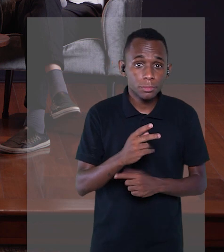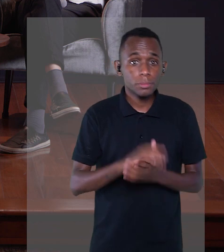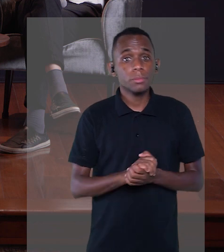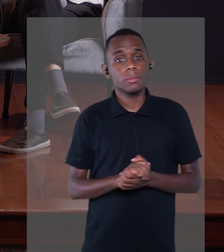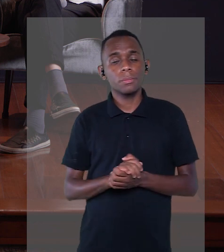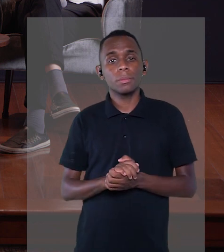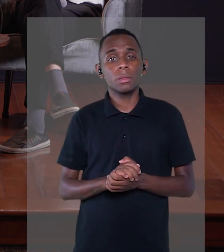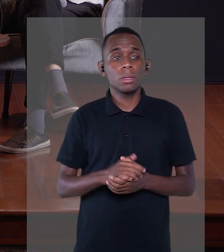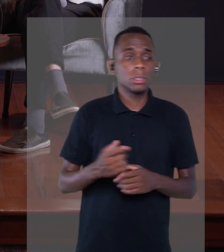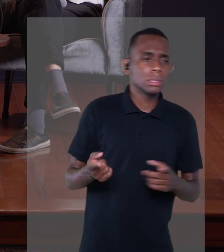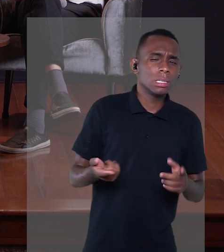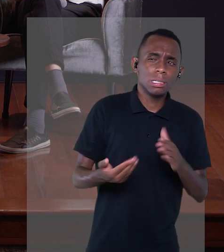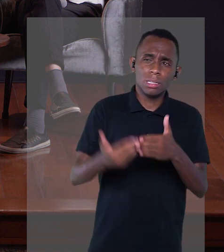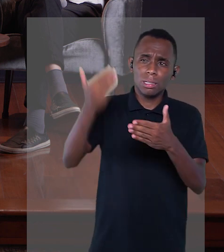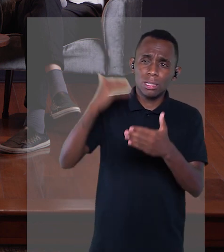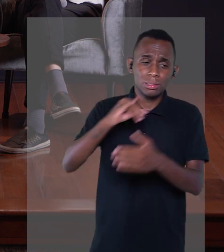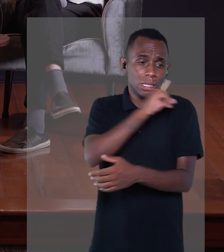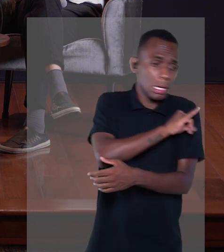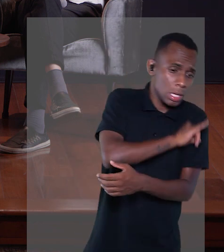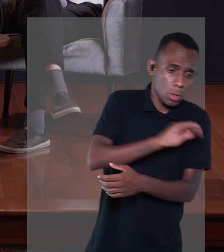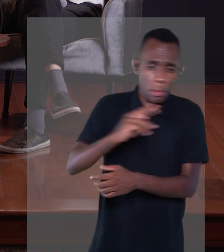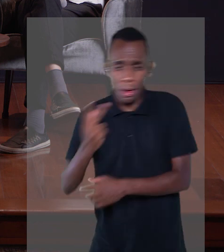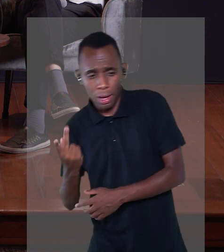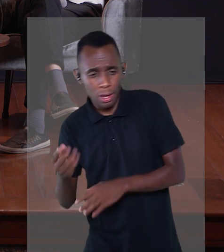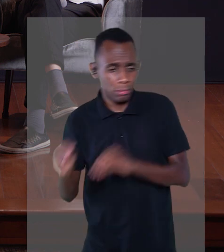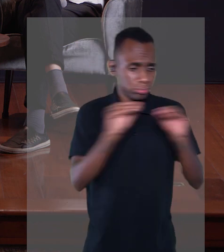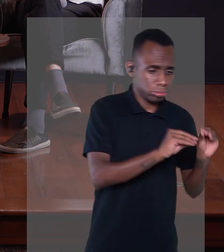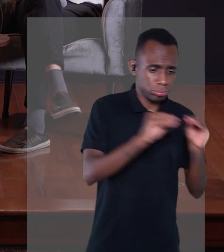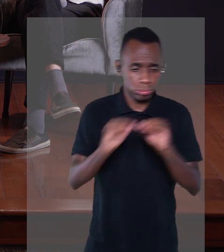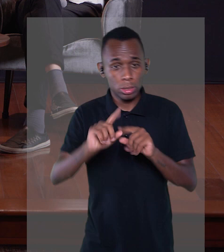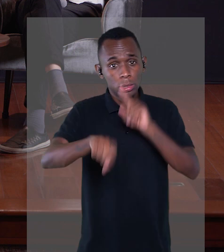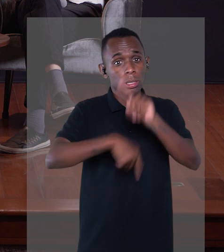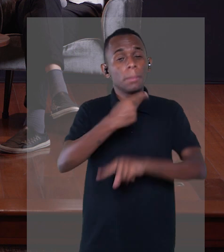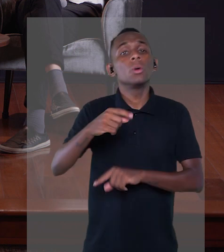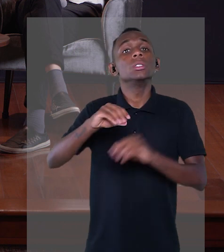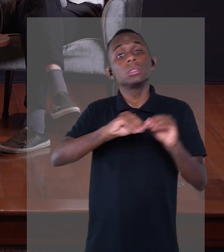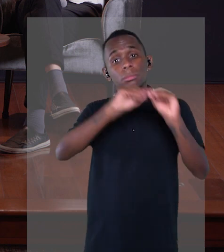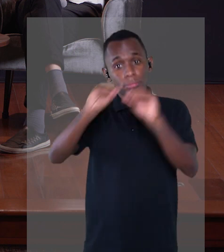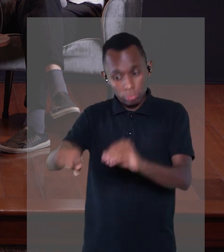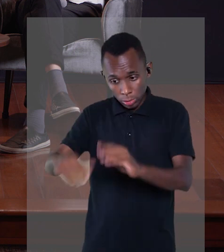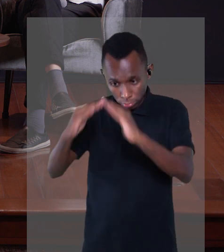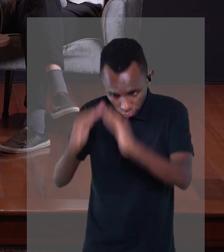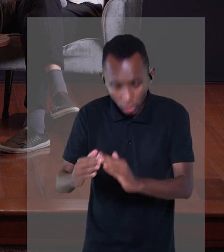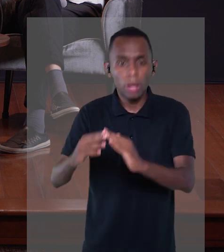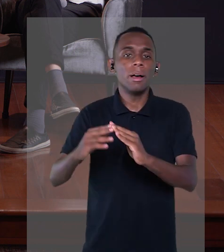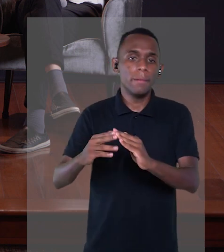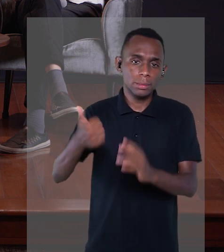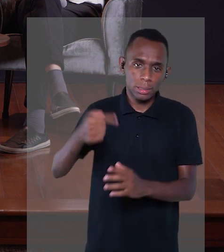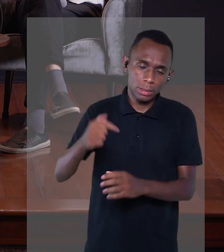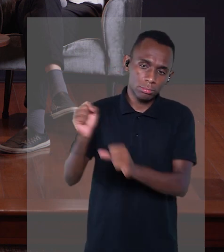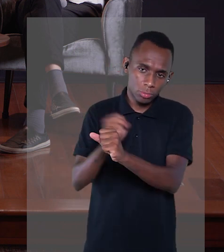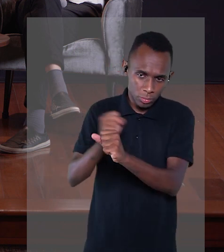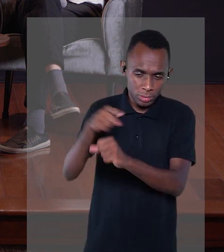na ponte aérea Rio-BH, um tempão. E aí, quando a gente mudou para o Retiro, eu falei, agora